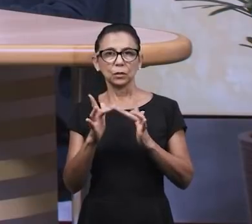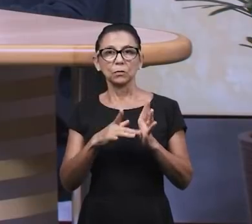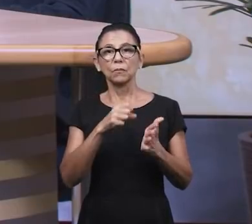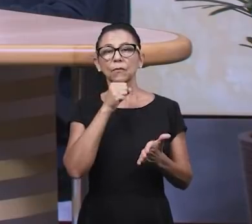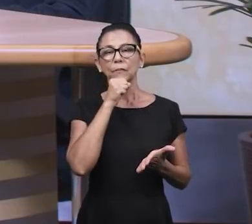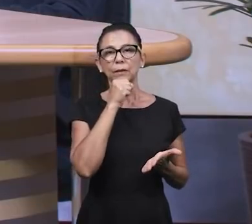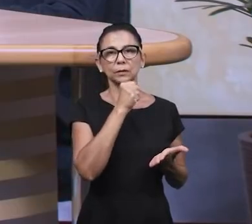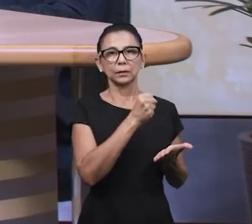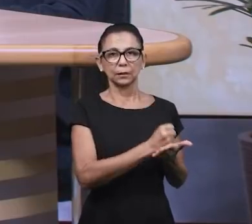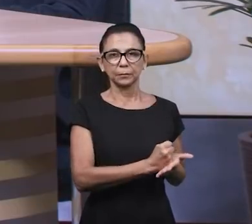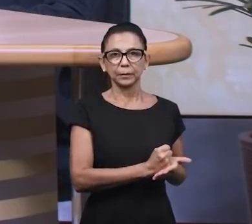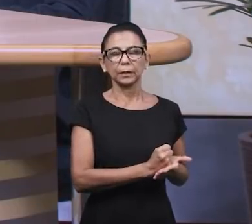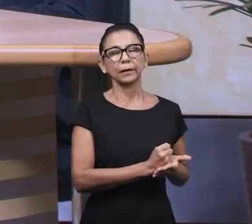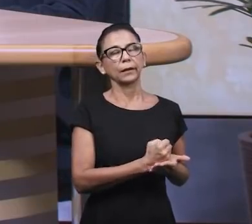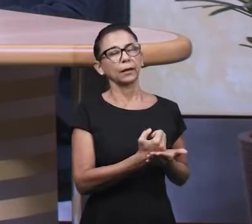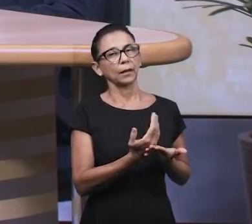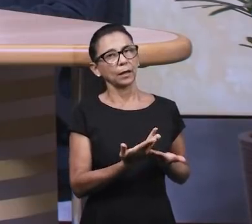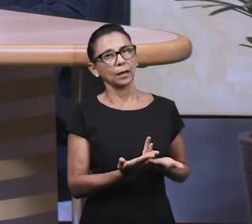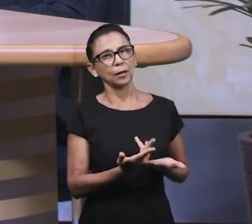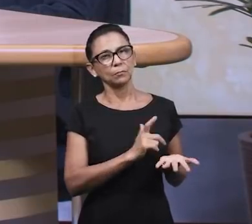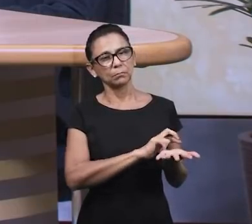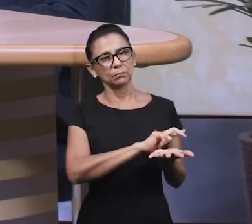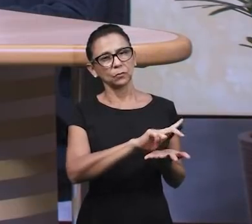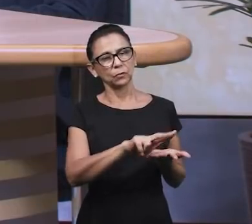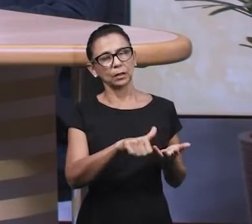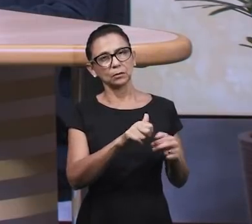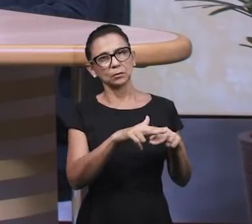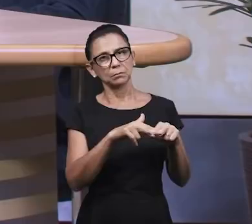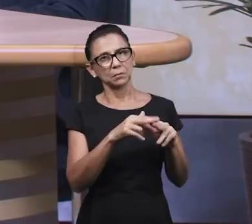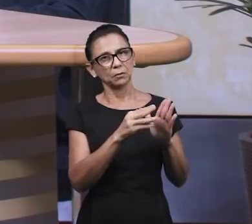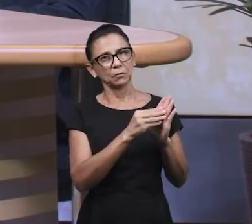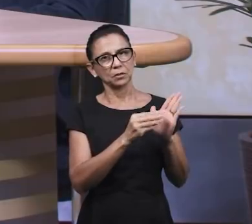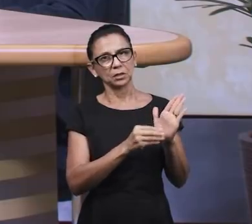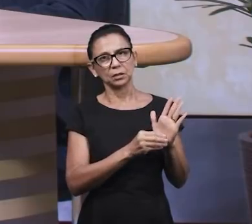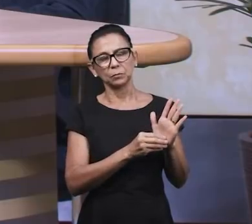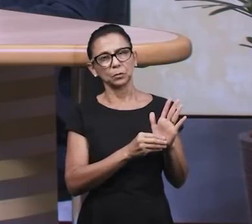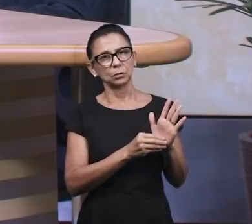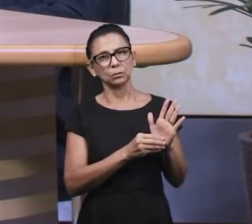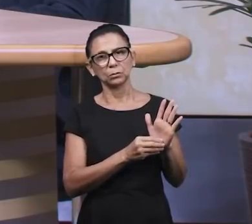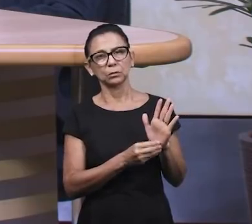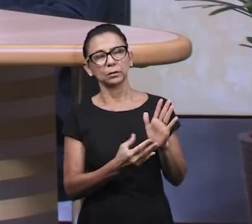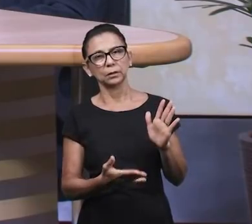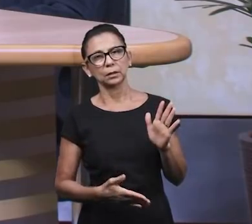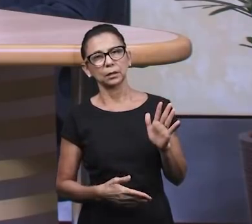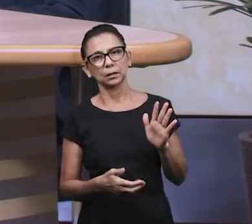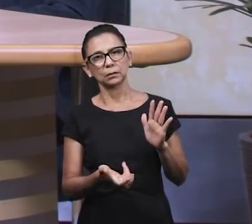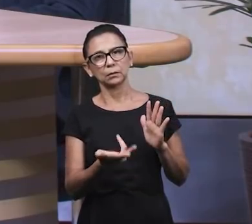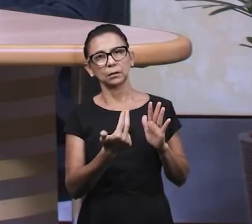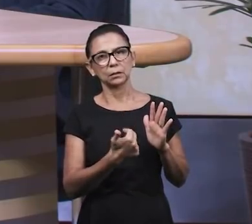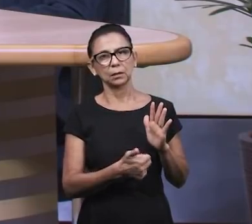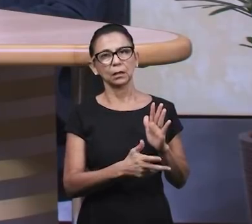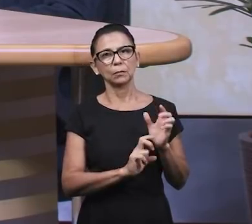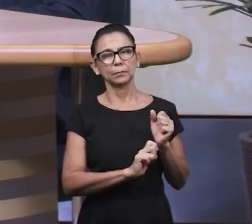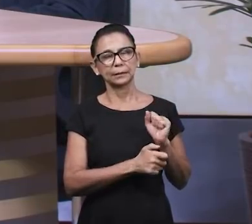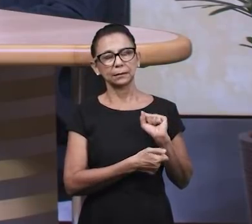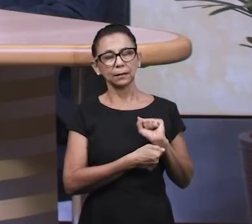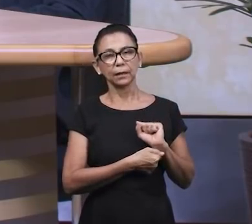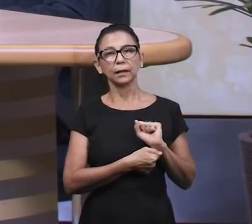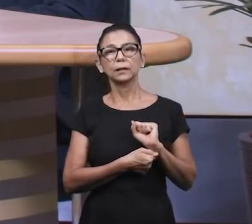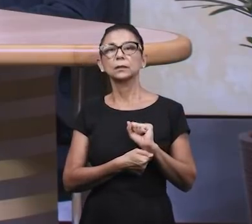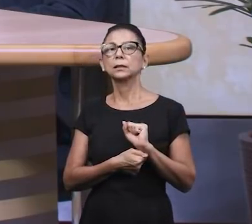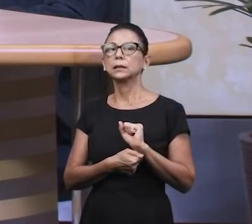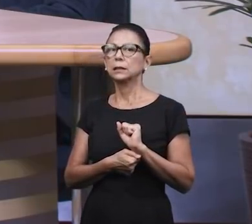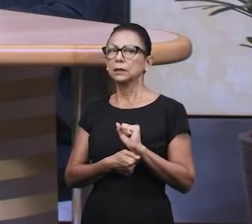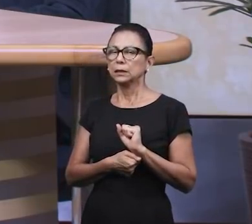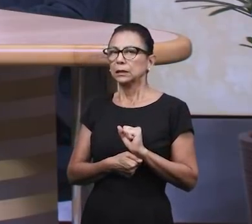Testamento, através de, como já vimos anteriormente, de símbolos, de figuras e de alegorias, de